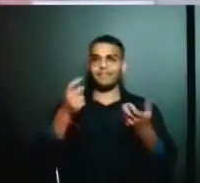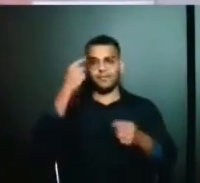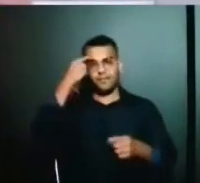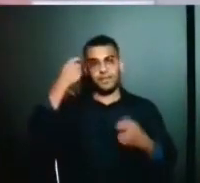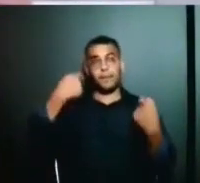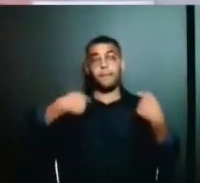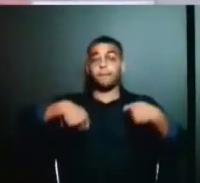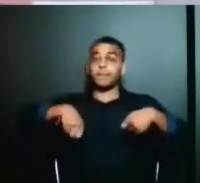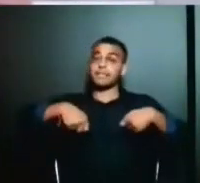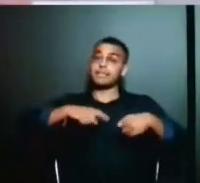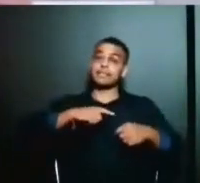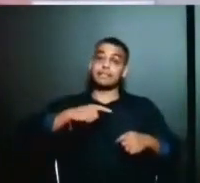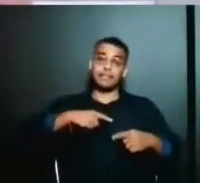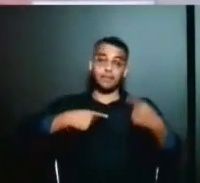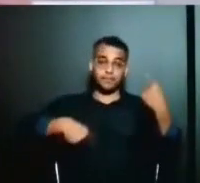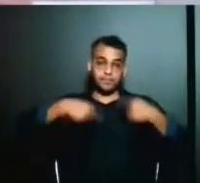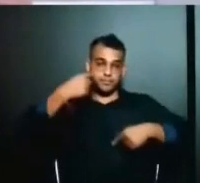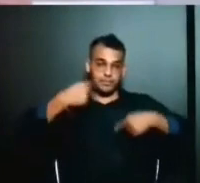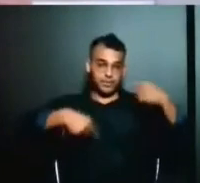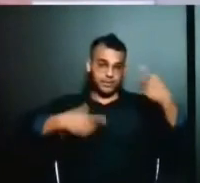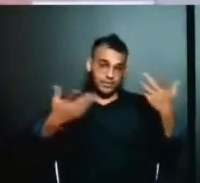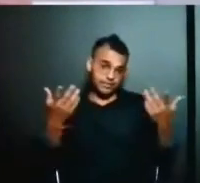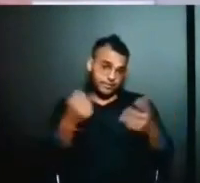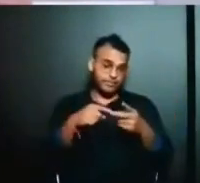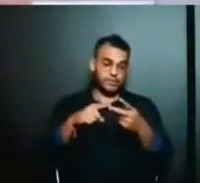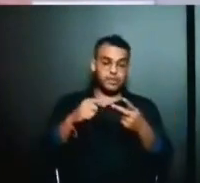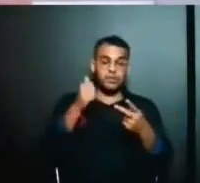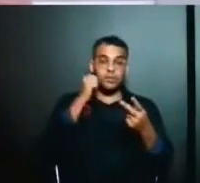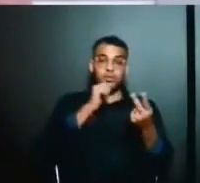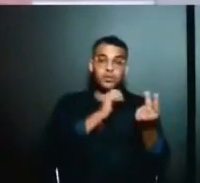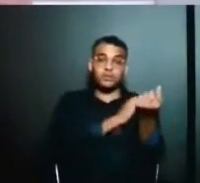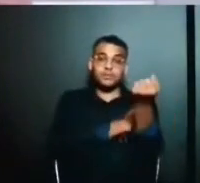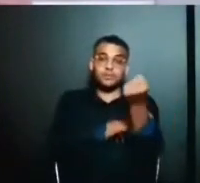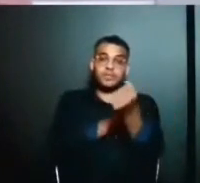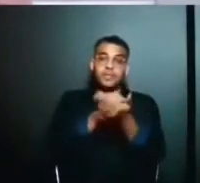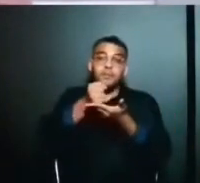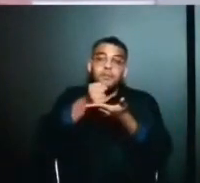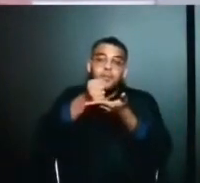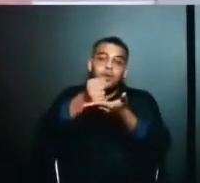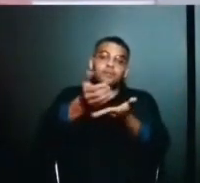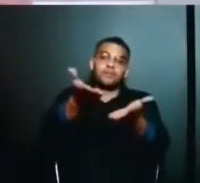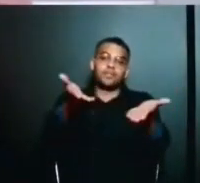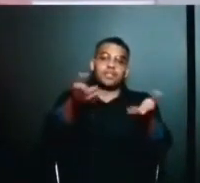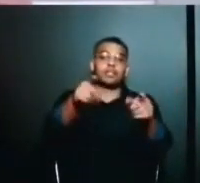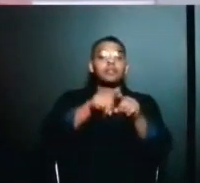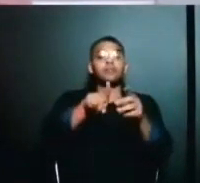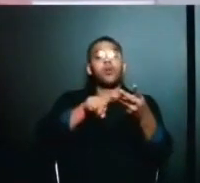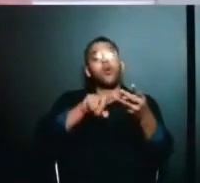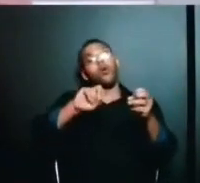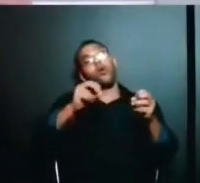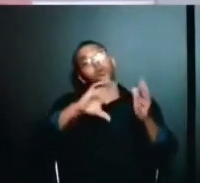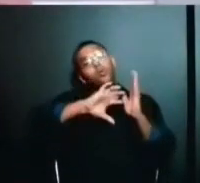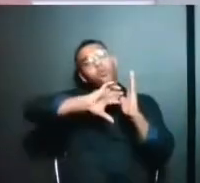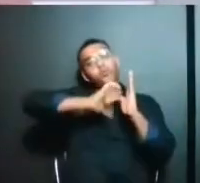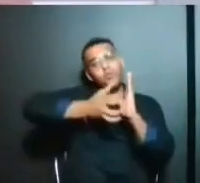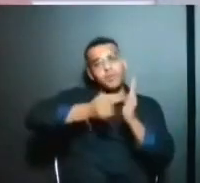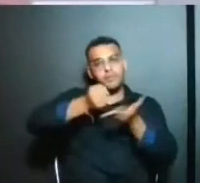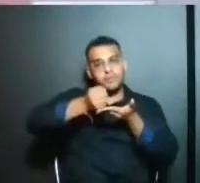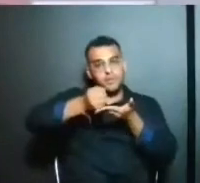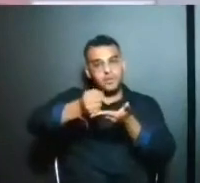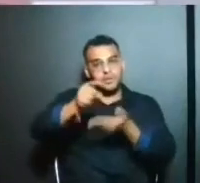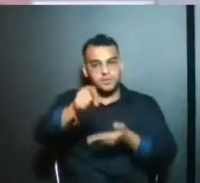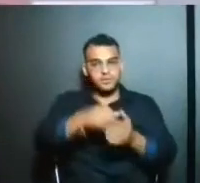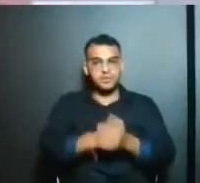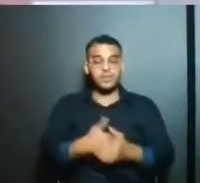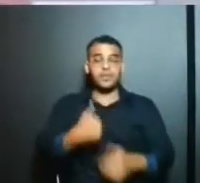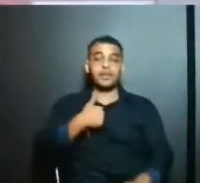uma política pública, de uma política feminista para defender você ou de um movimento político partidário. Eu